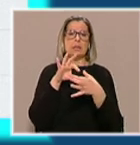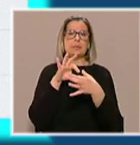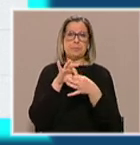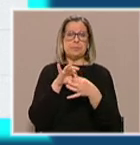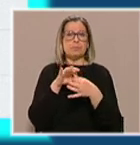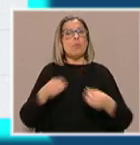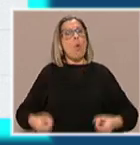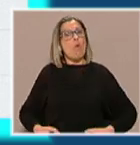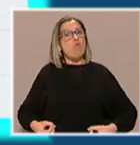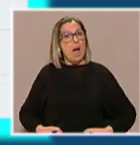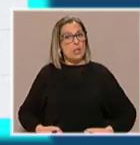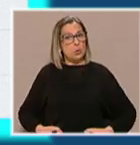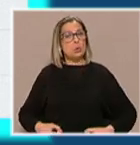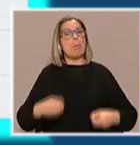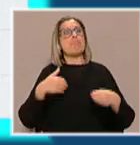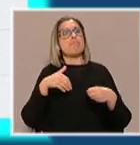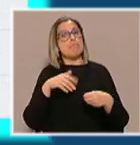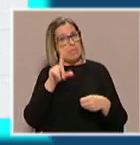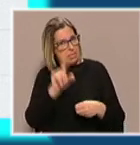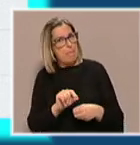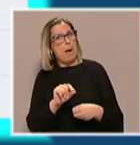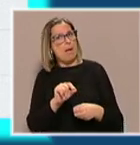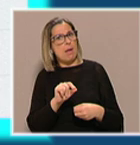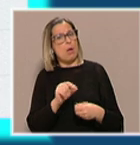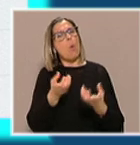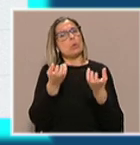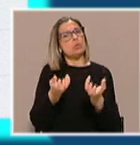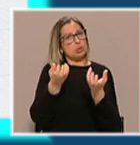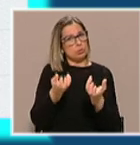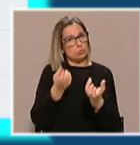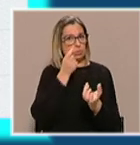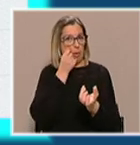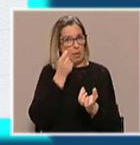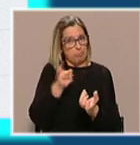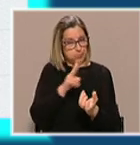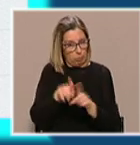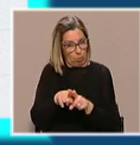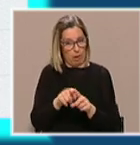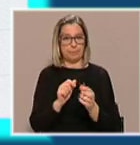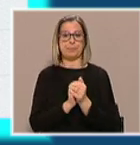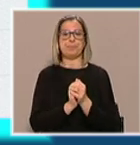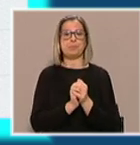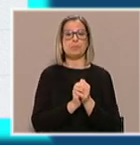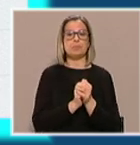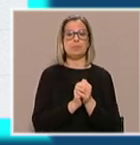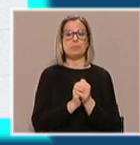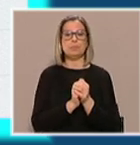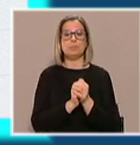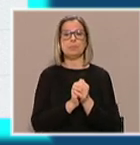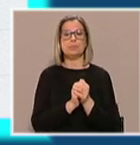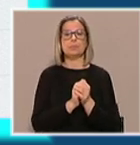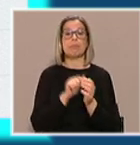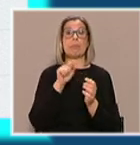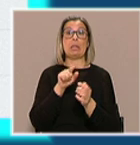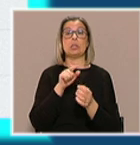apenas representado os ovários, mas que também atuam ao nível dos testículos. Como vos referi,